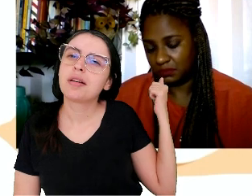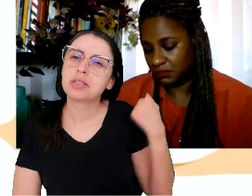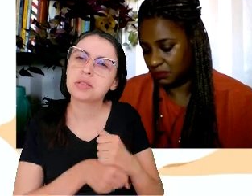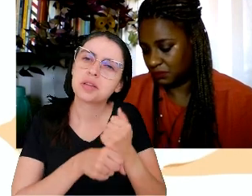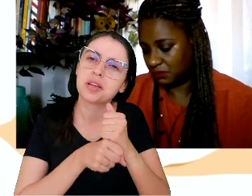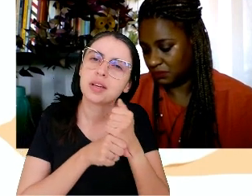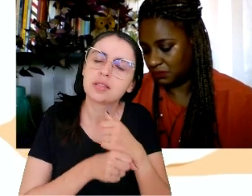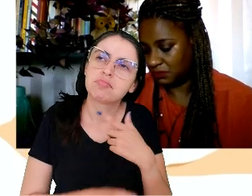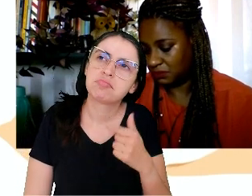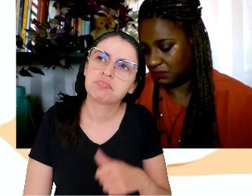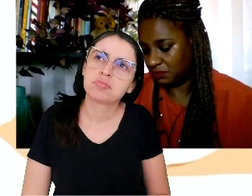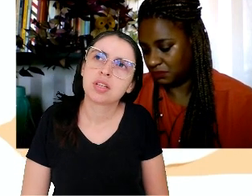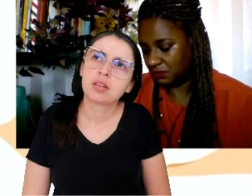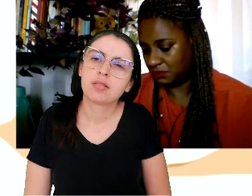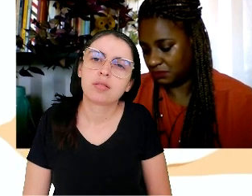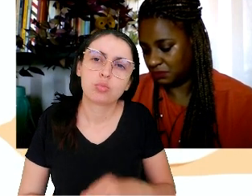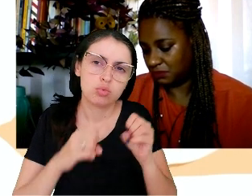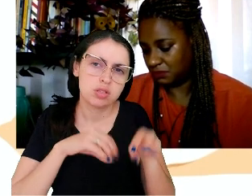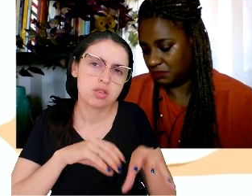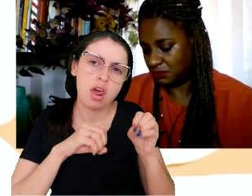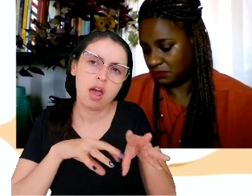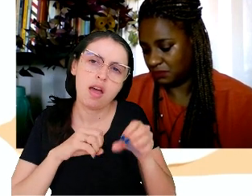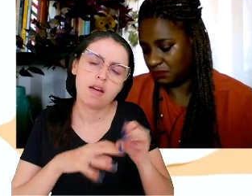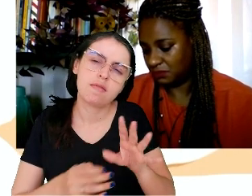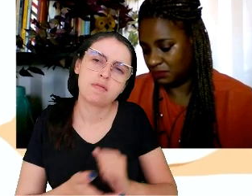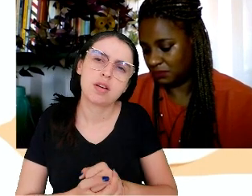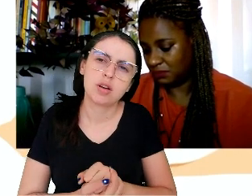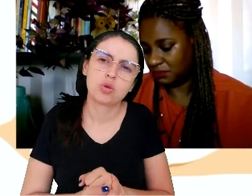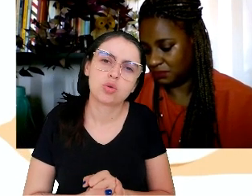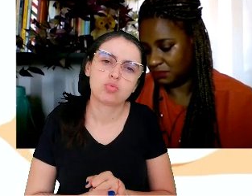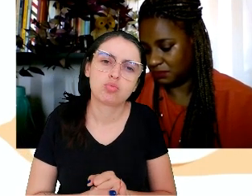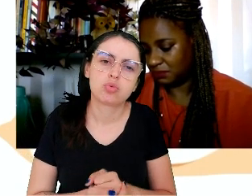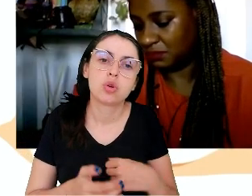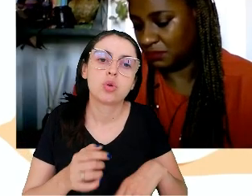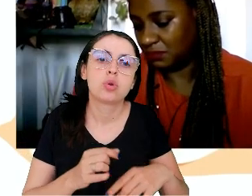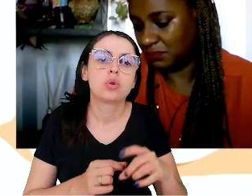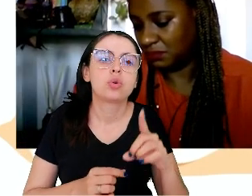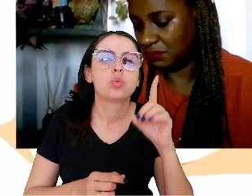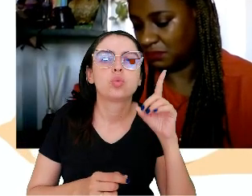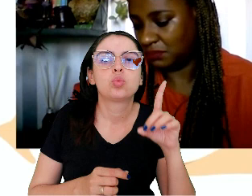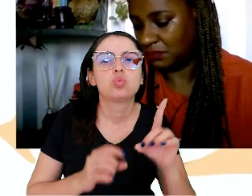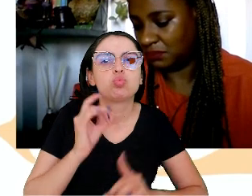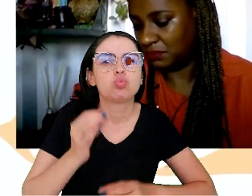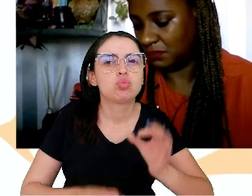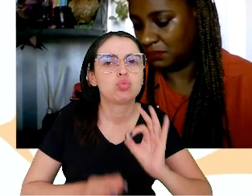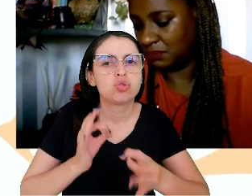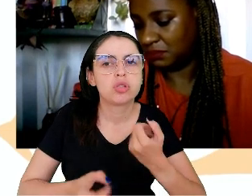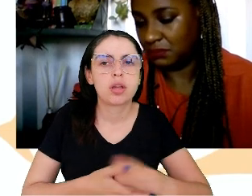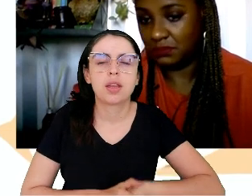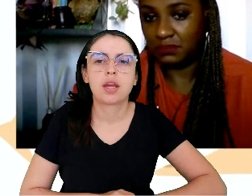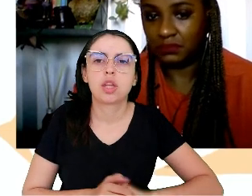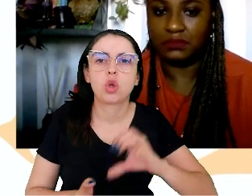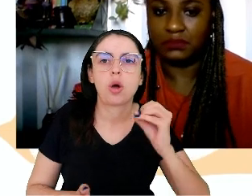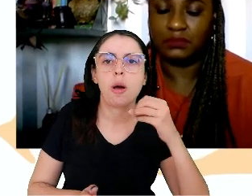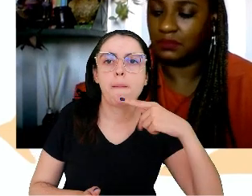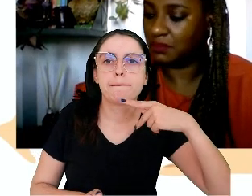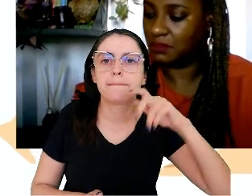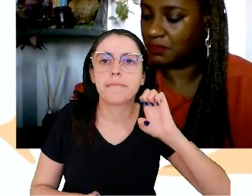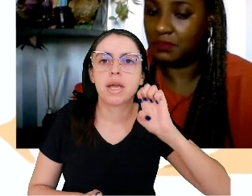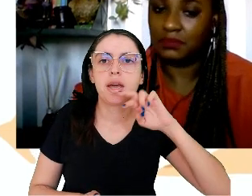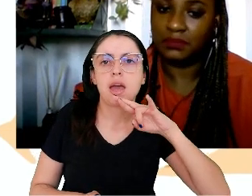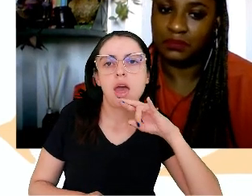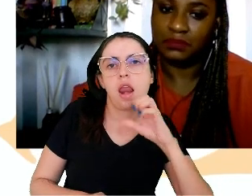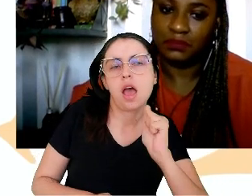atrás, quando eu dava aulas, eu dava aulas sobre direito internacional penal, e a gente tinha que passar